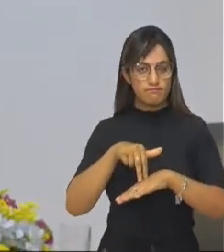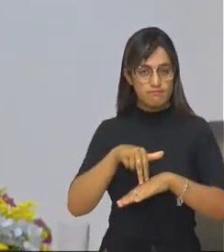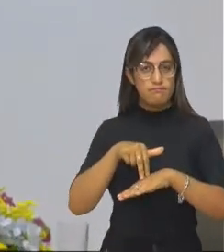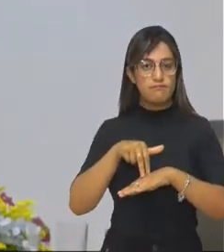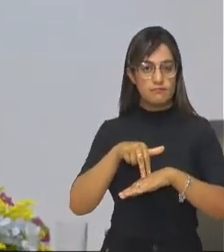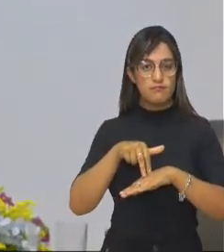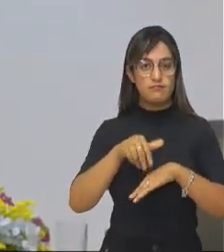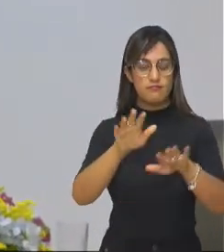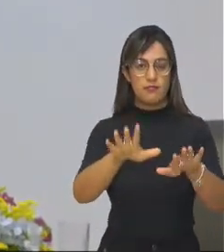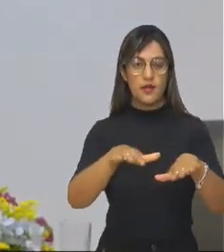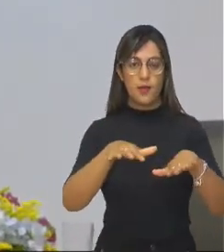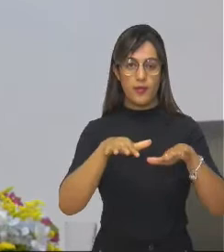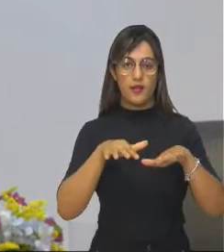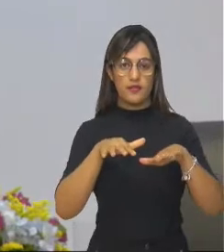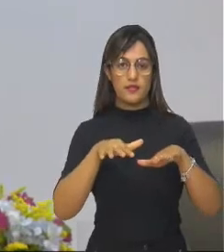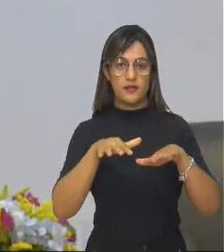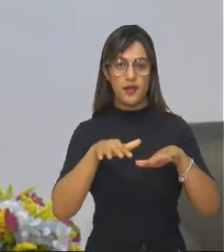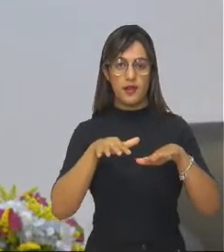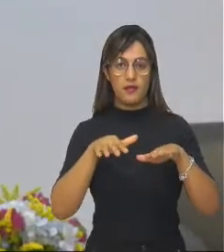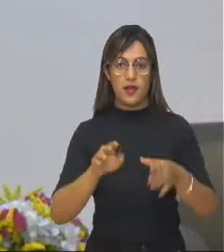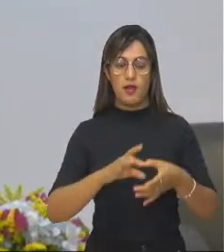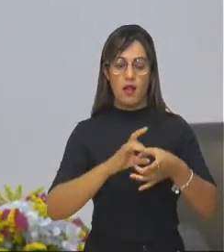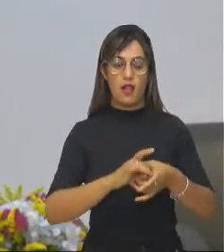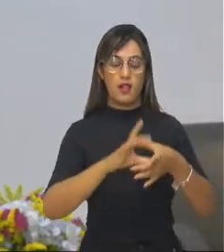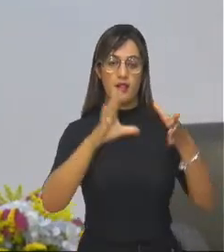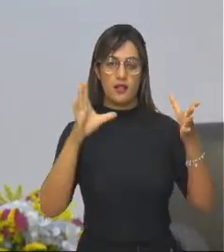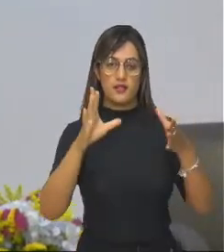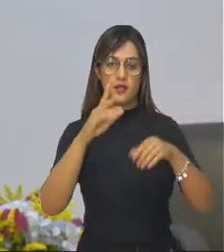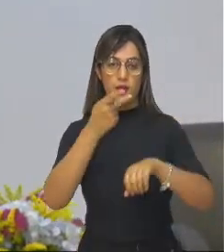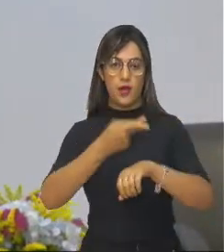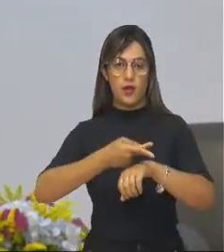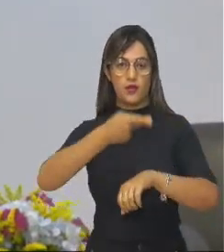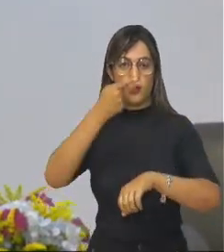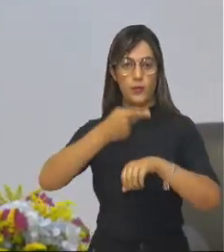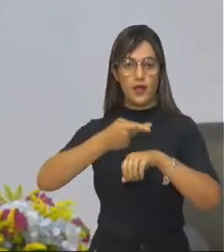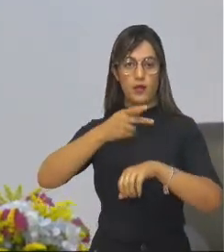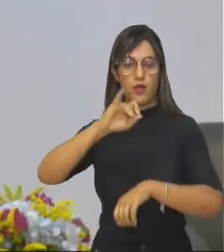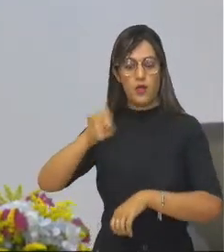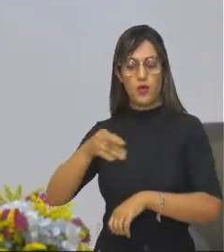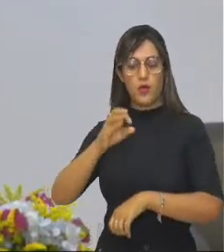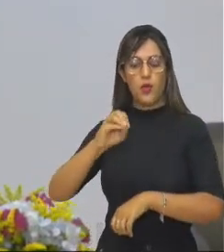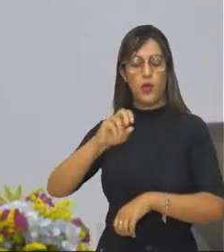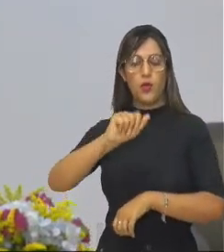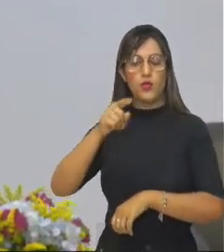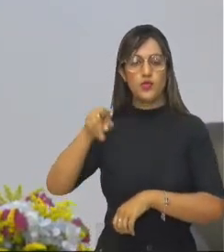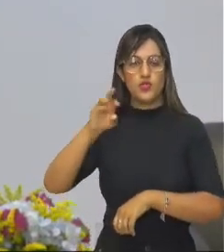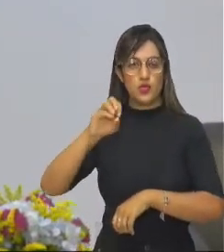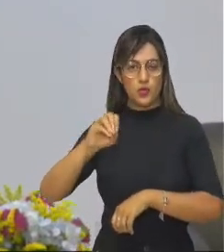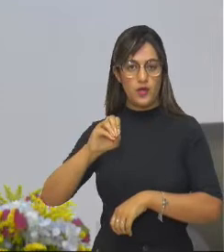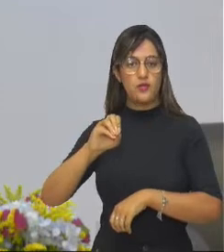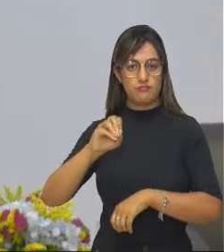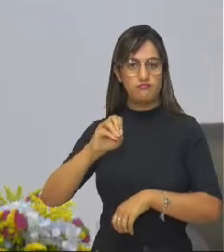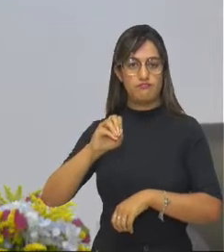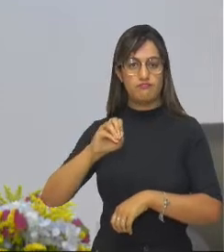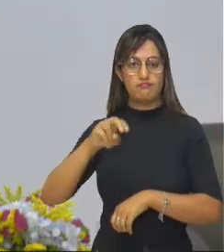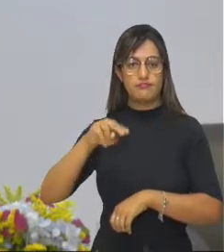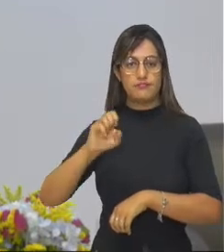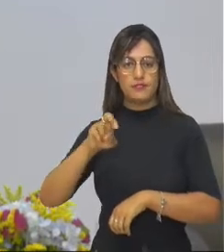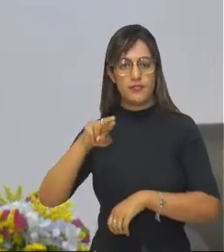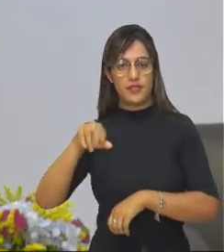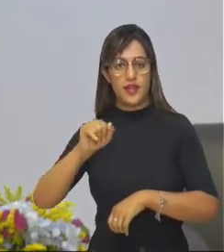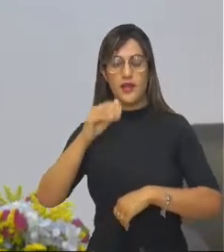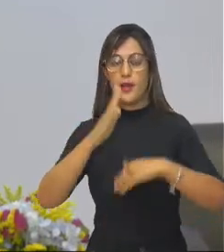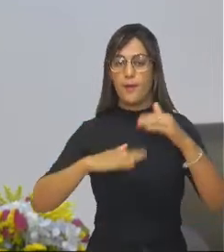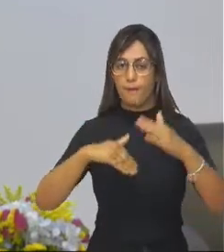da plateia para o ato de lançamento do prêmio João W. Neri, Práticas de Promoção de Cuidado, Respeito